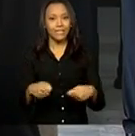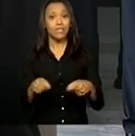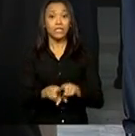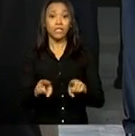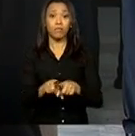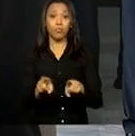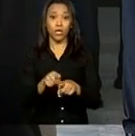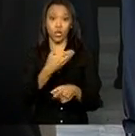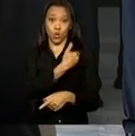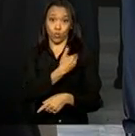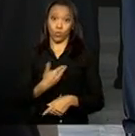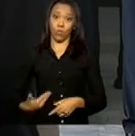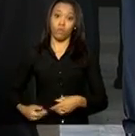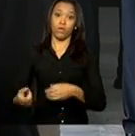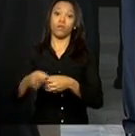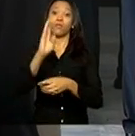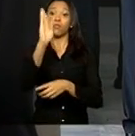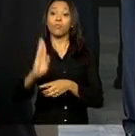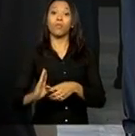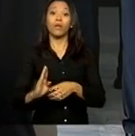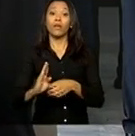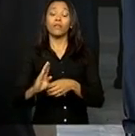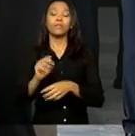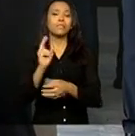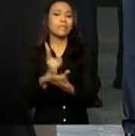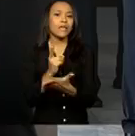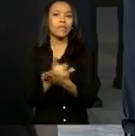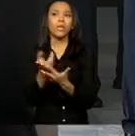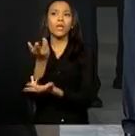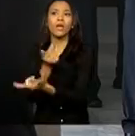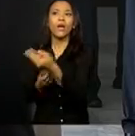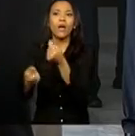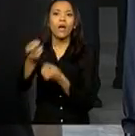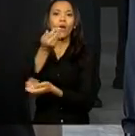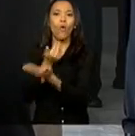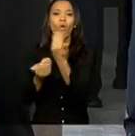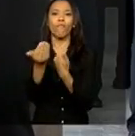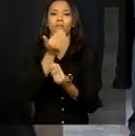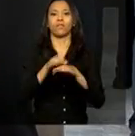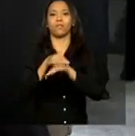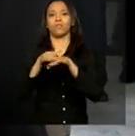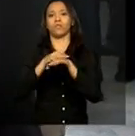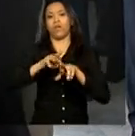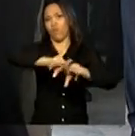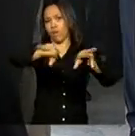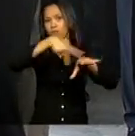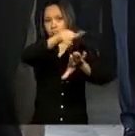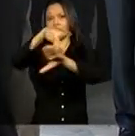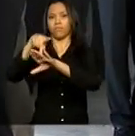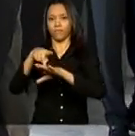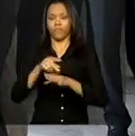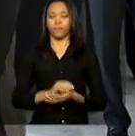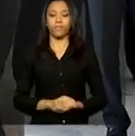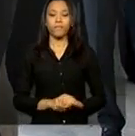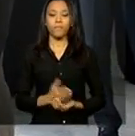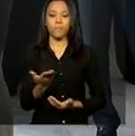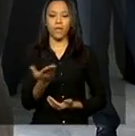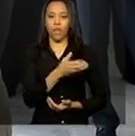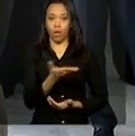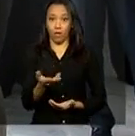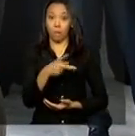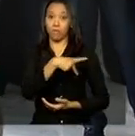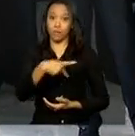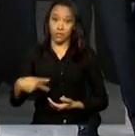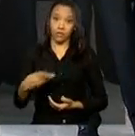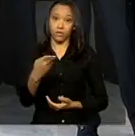governos brasileiros devem dialogar sempre com o maior número de atores possível. A presidenta Dilma e o